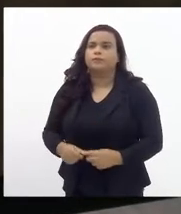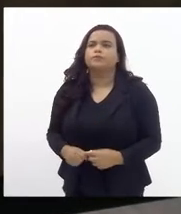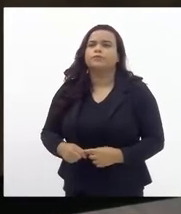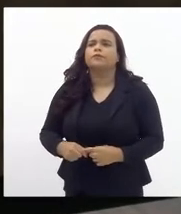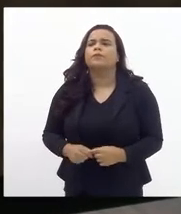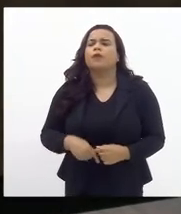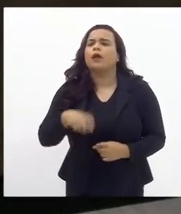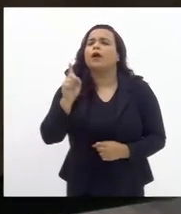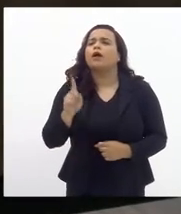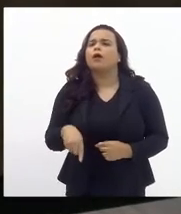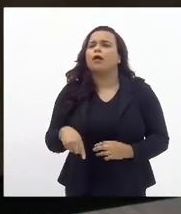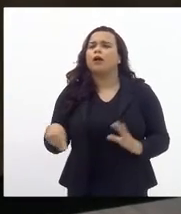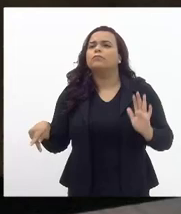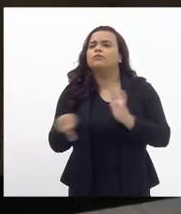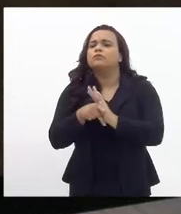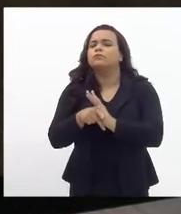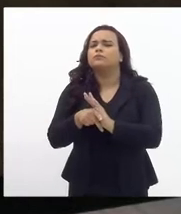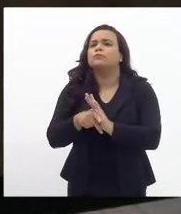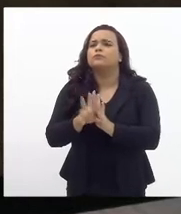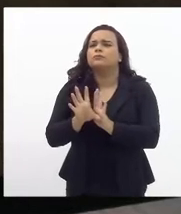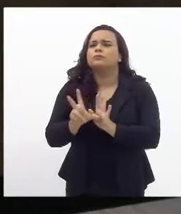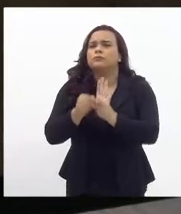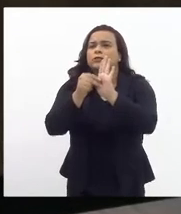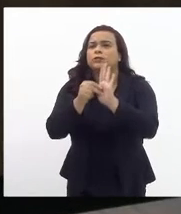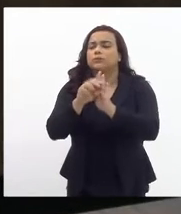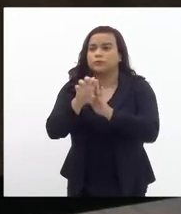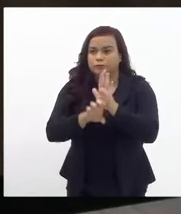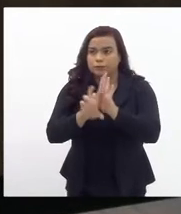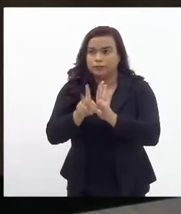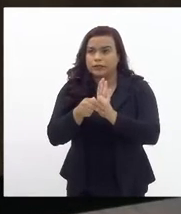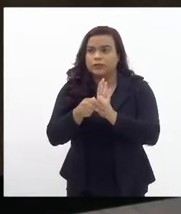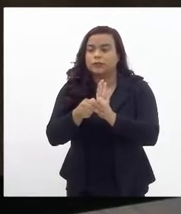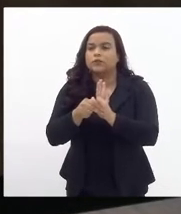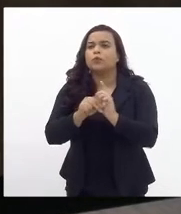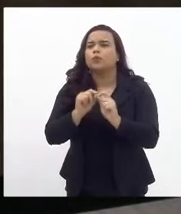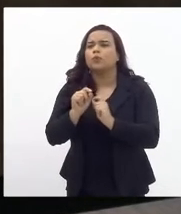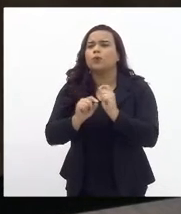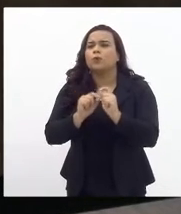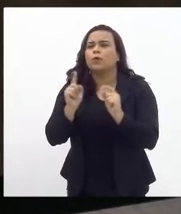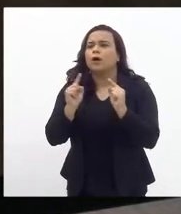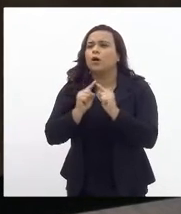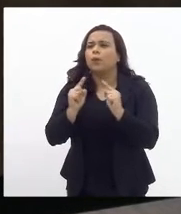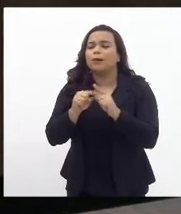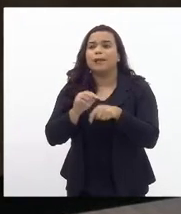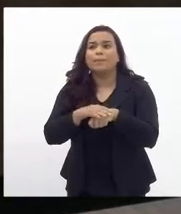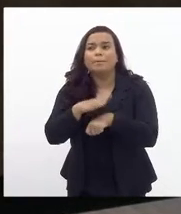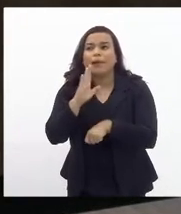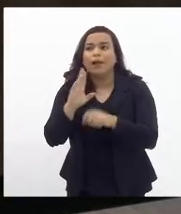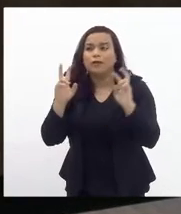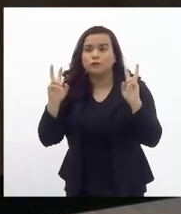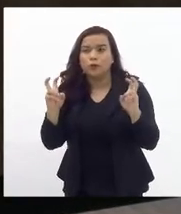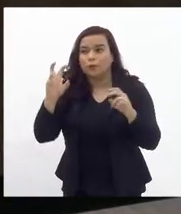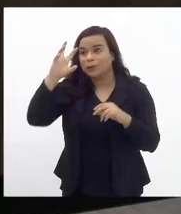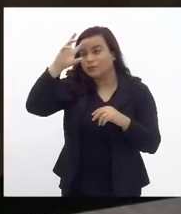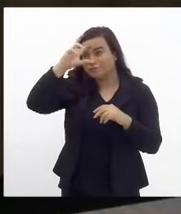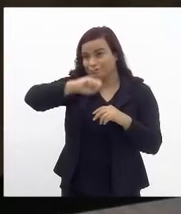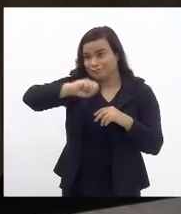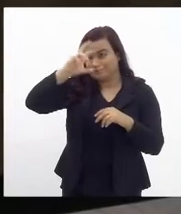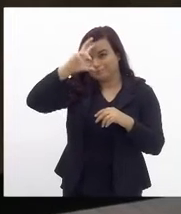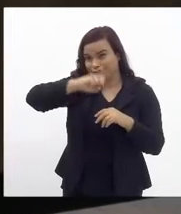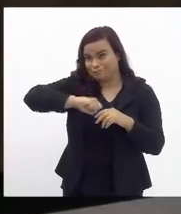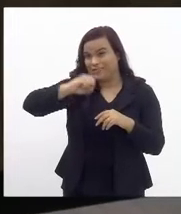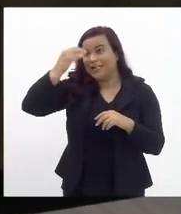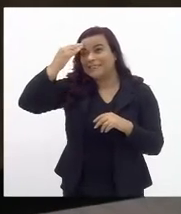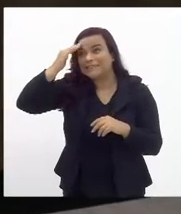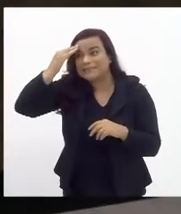emenda no sentido mais da compreensão do texto.